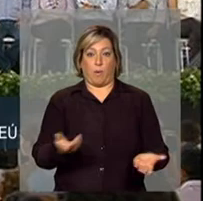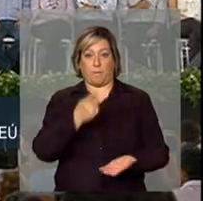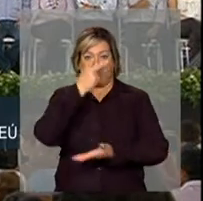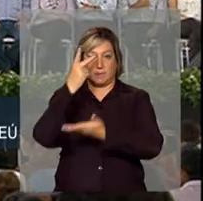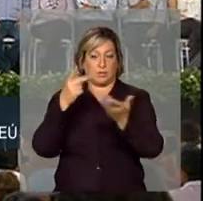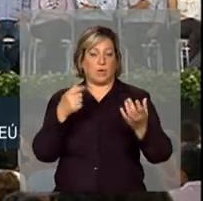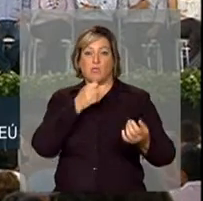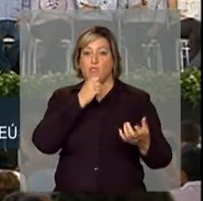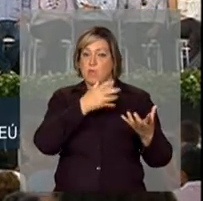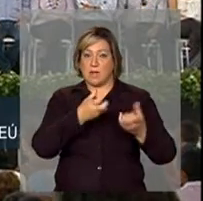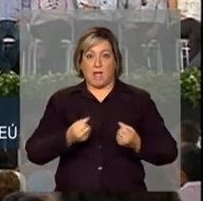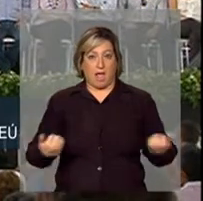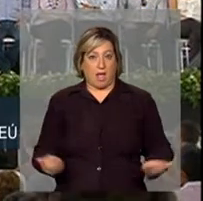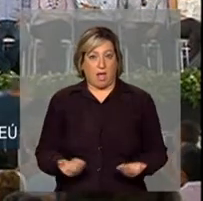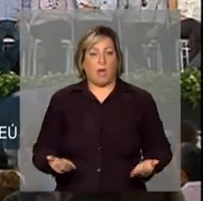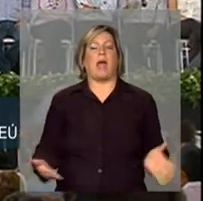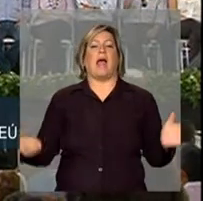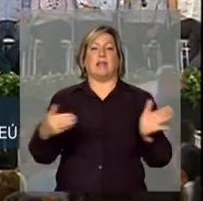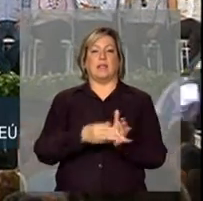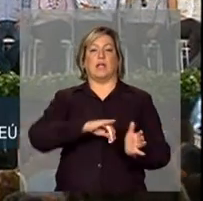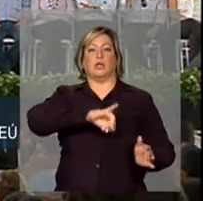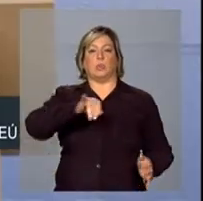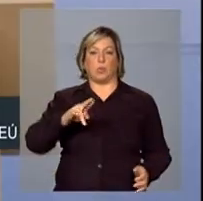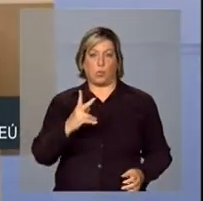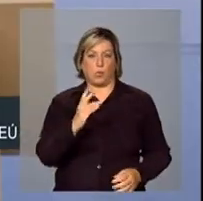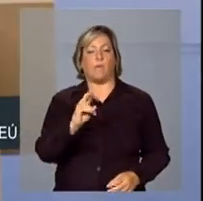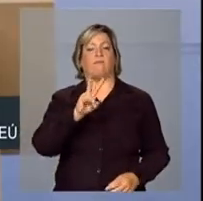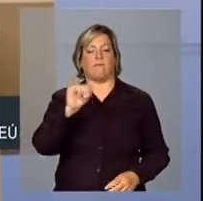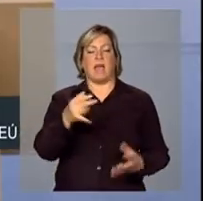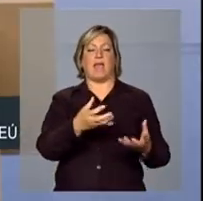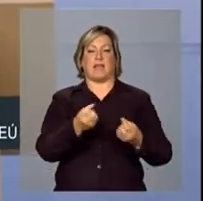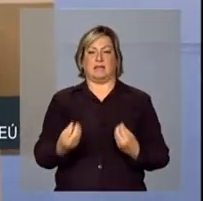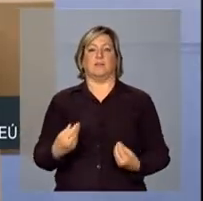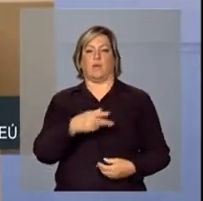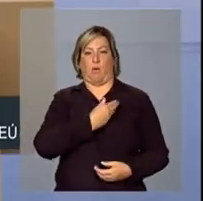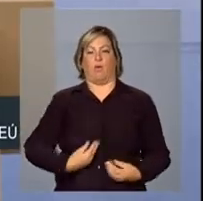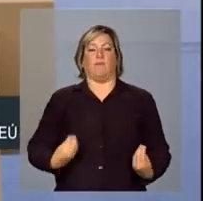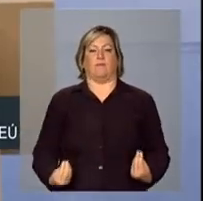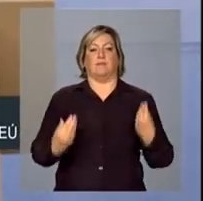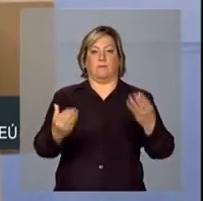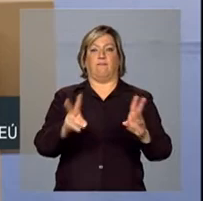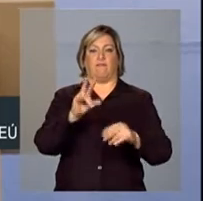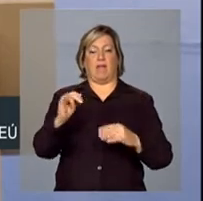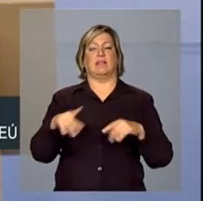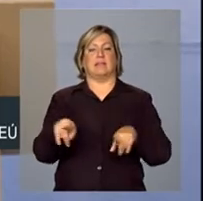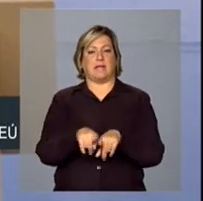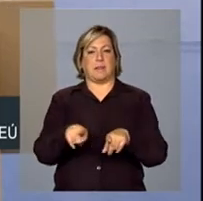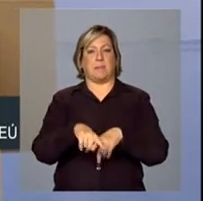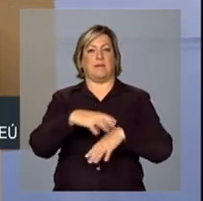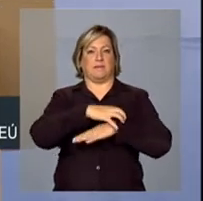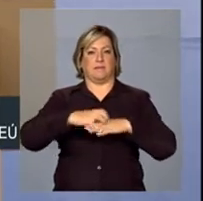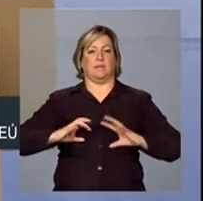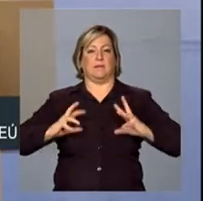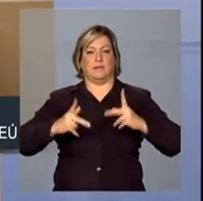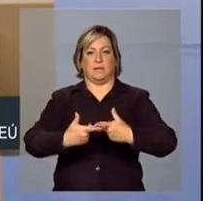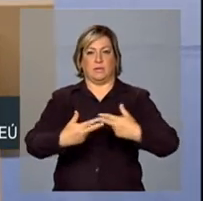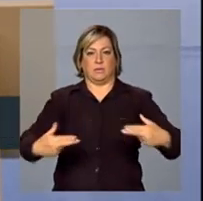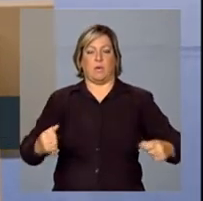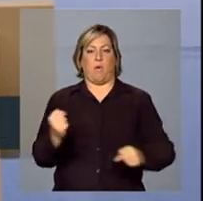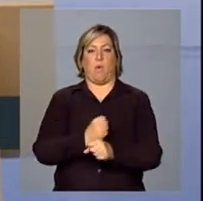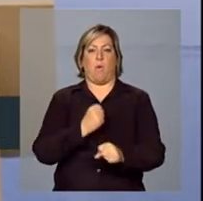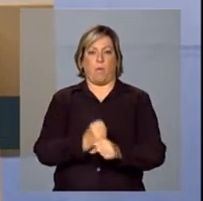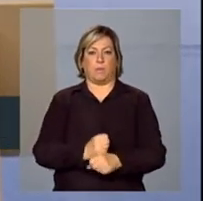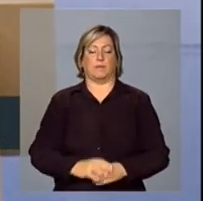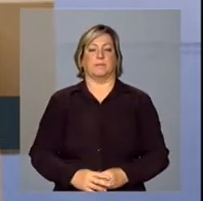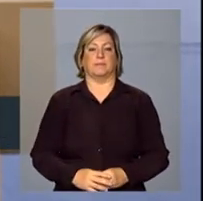julho estarão recebendo a sua retroescavadeira. Além disso, todos esses municípios receberão